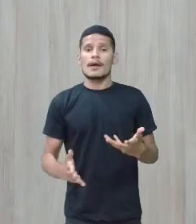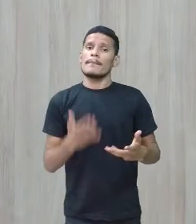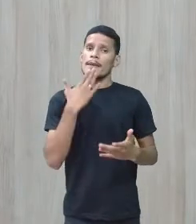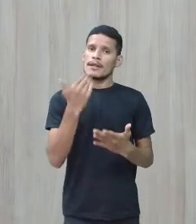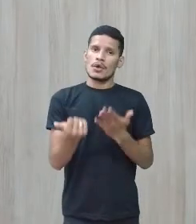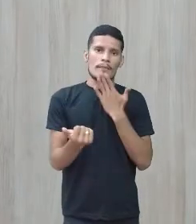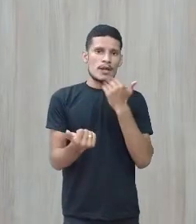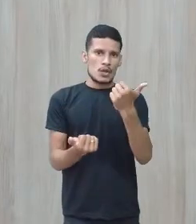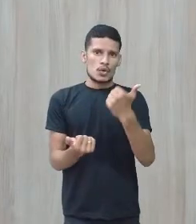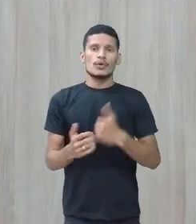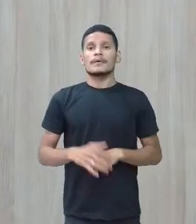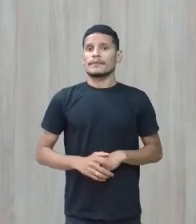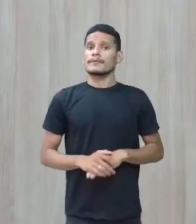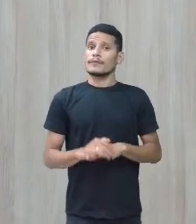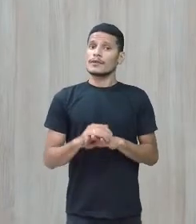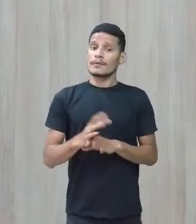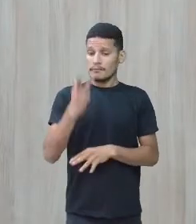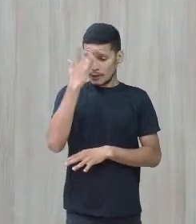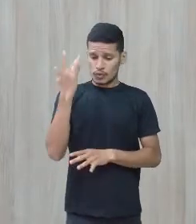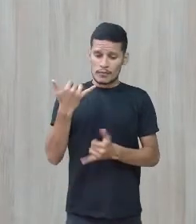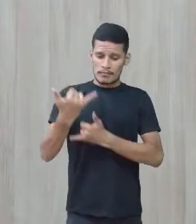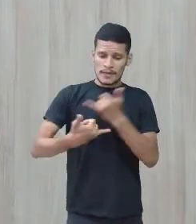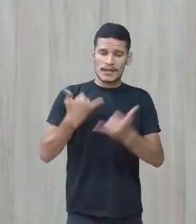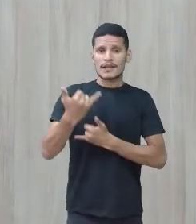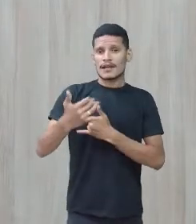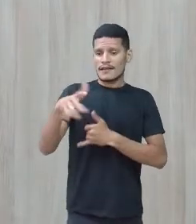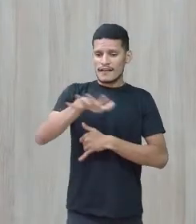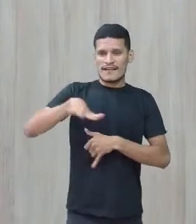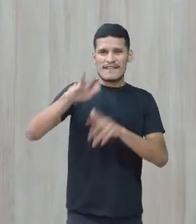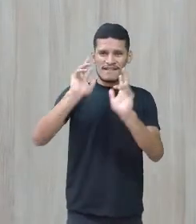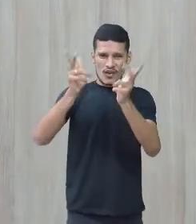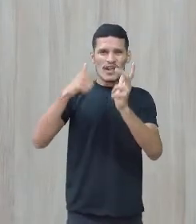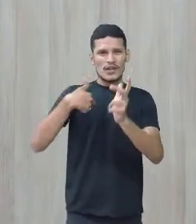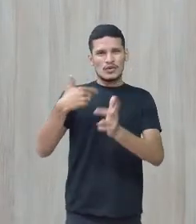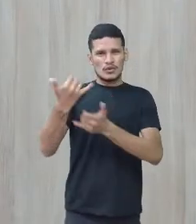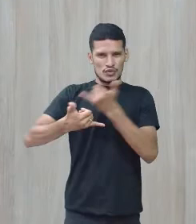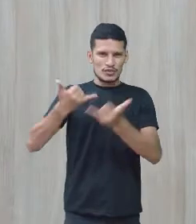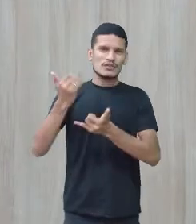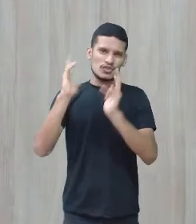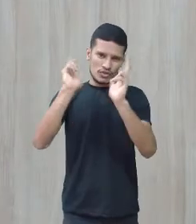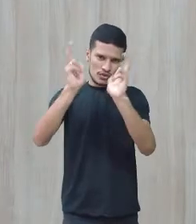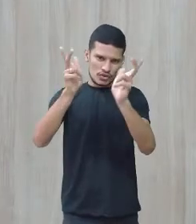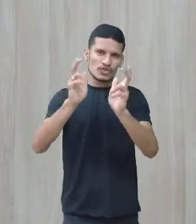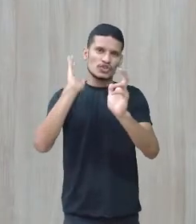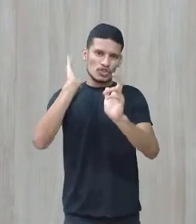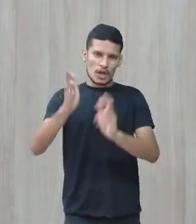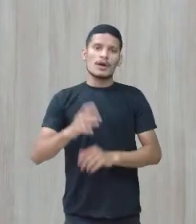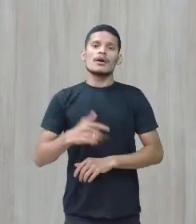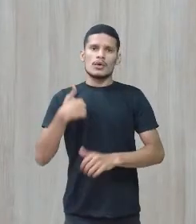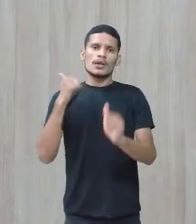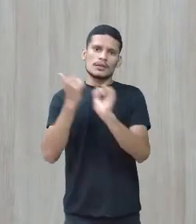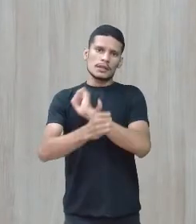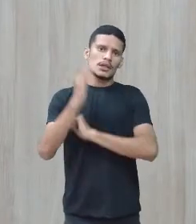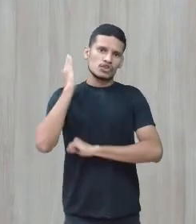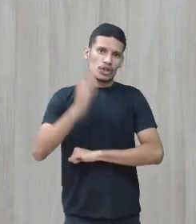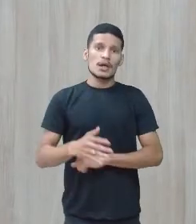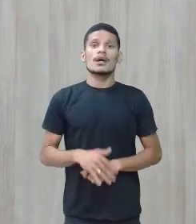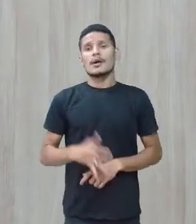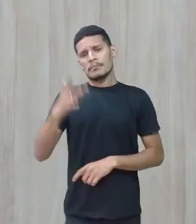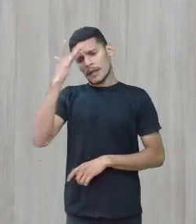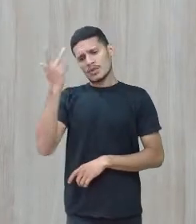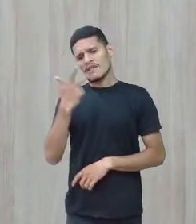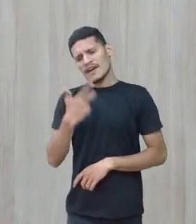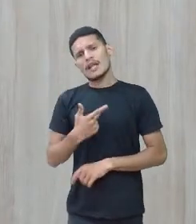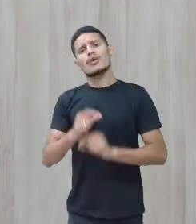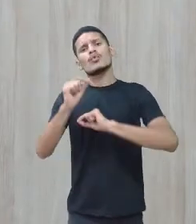melhor. Todo mundo até brinca, assim, a galera que é do vôlei, eu já joguei vôlei, né, já fui atleta, e todo mundo sempre tirava